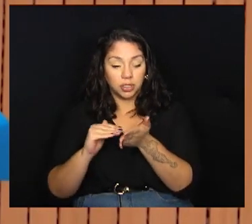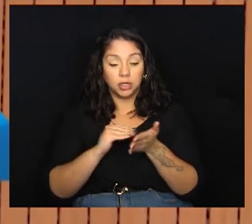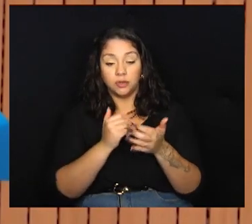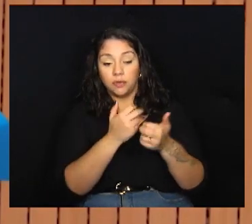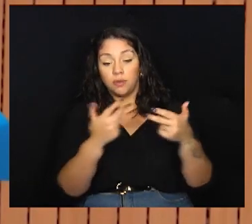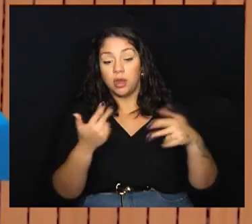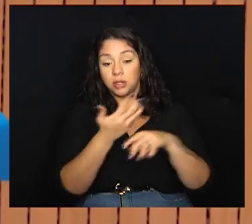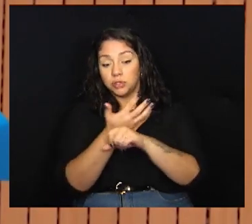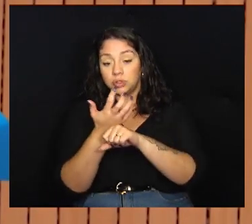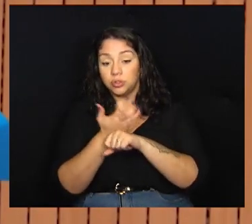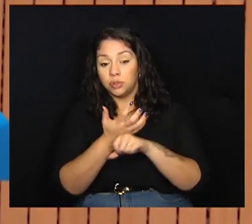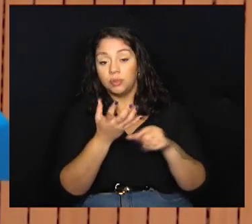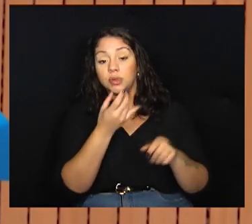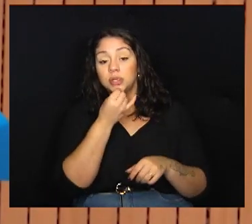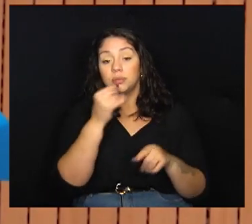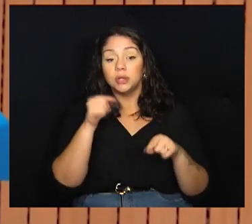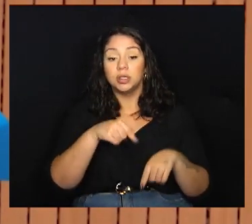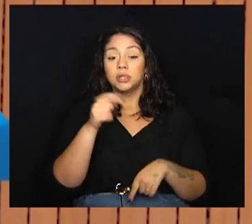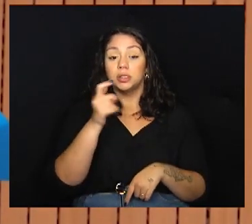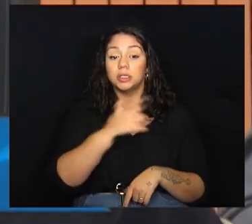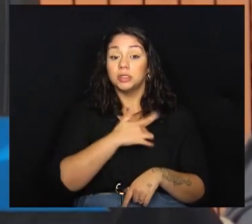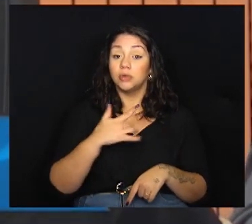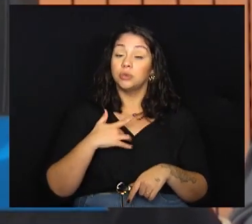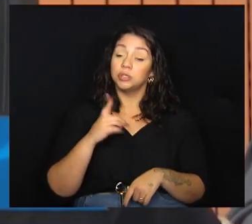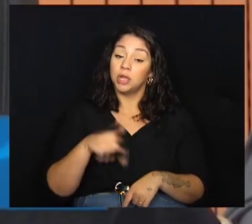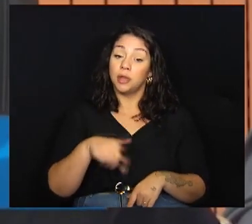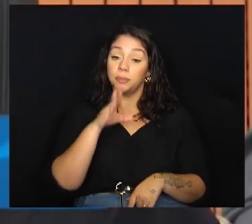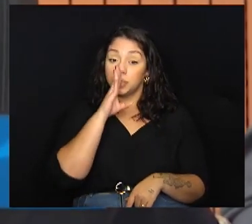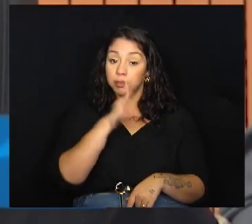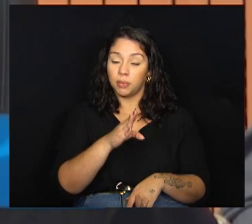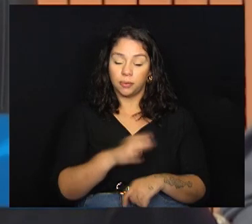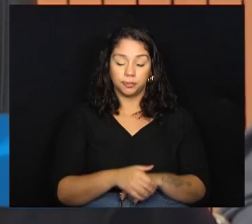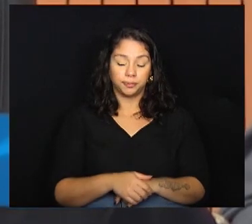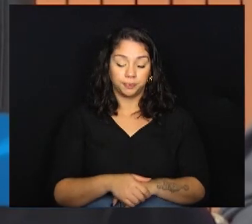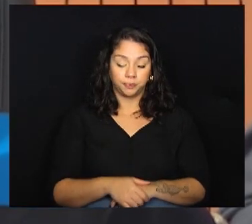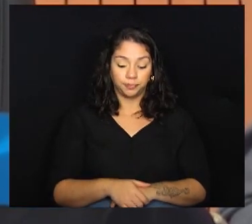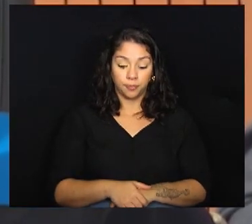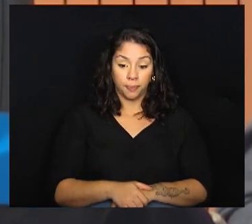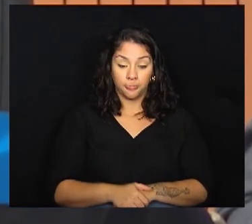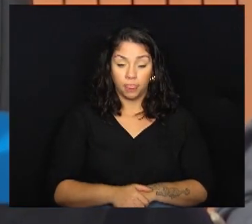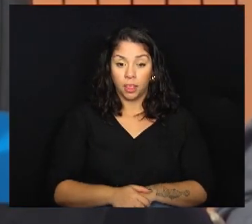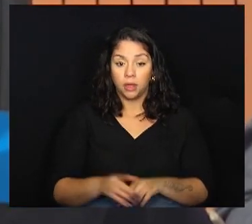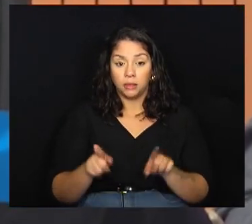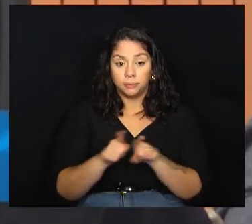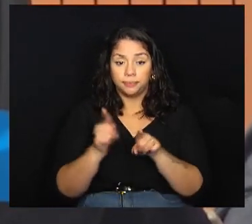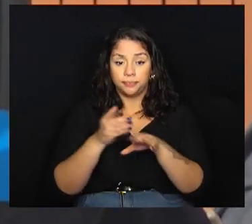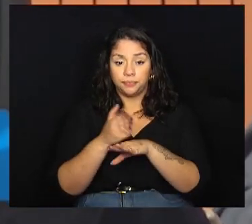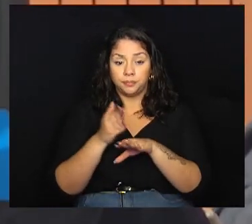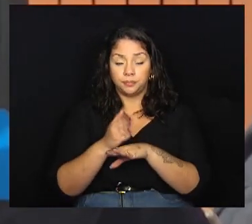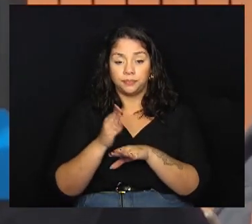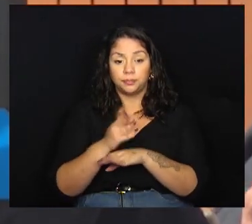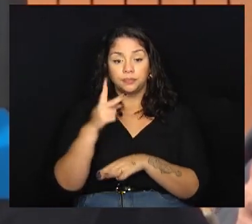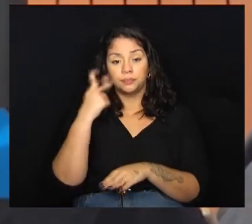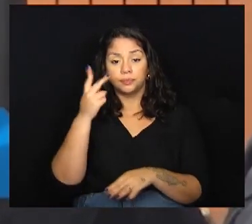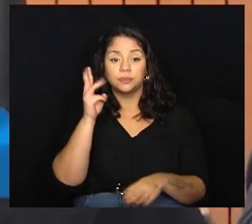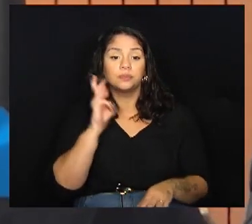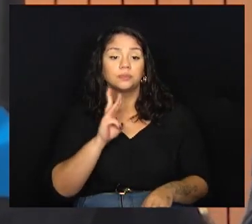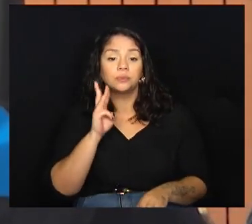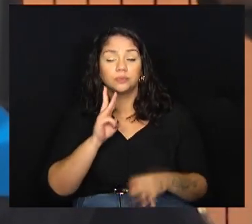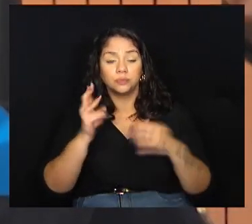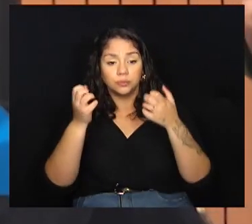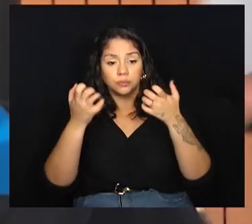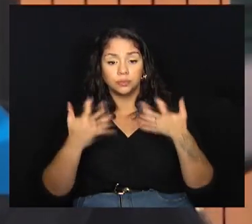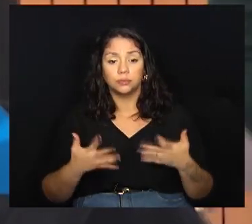Então a saúde aqui é uma das principais. Também membro da comissão, o vereador Cecílio Santos explicou